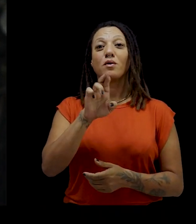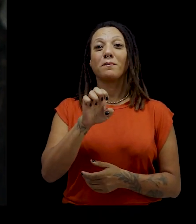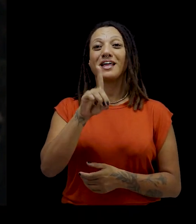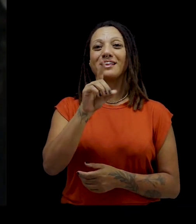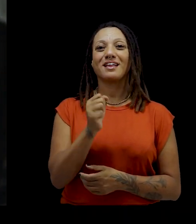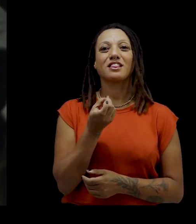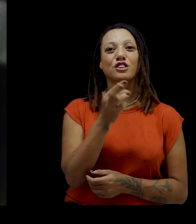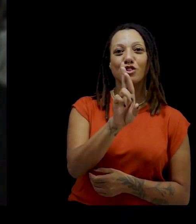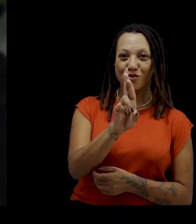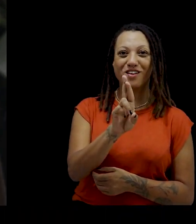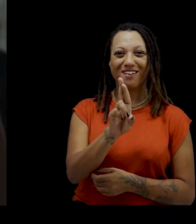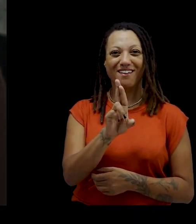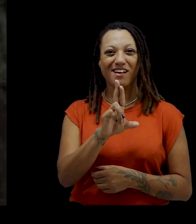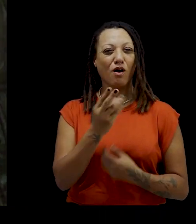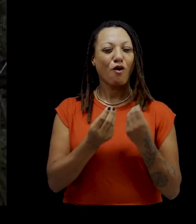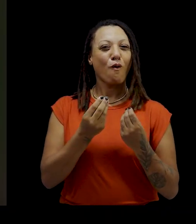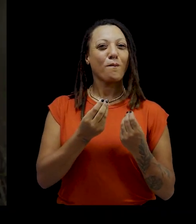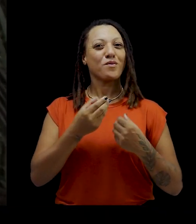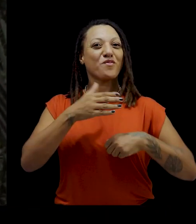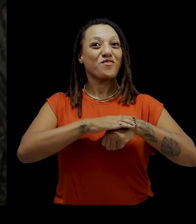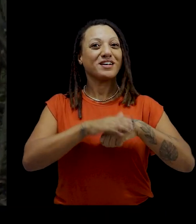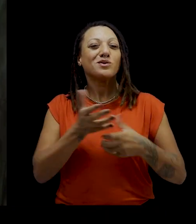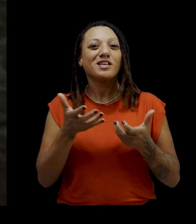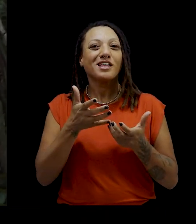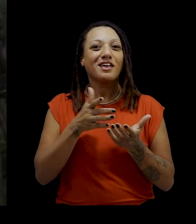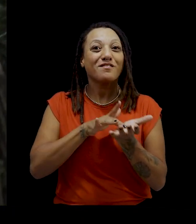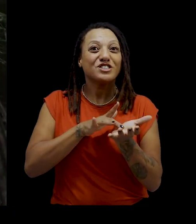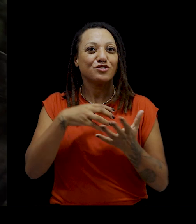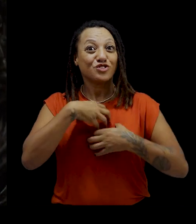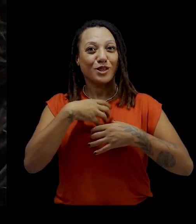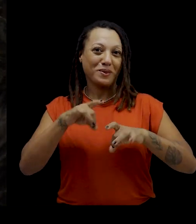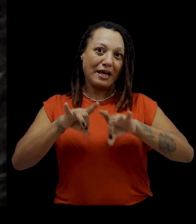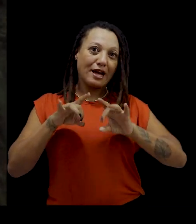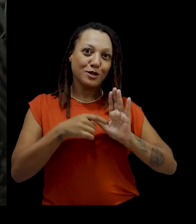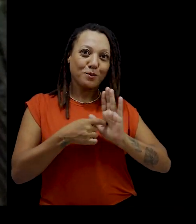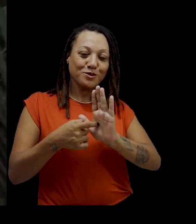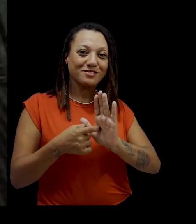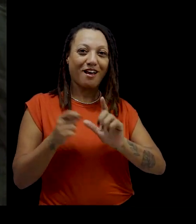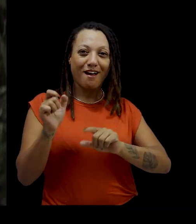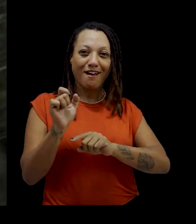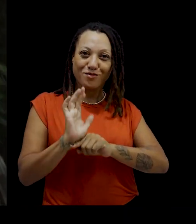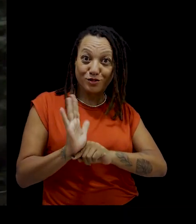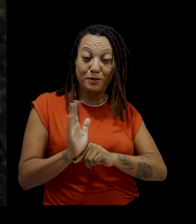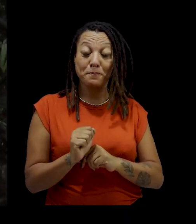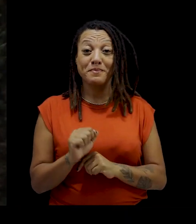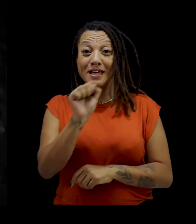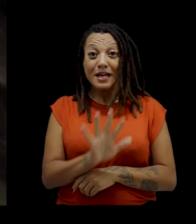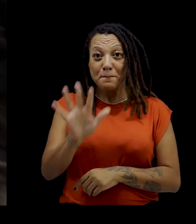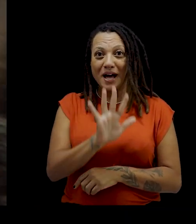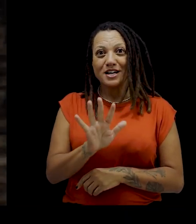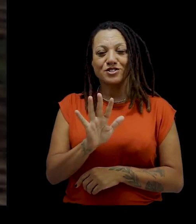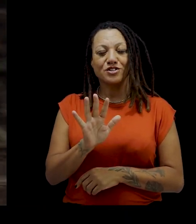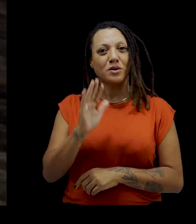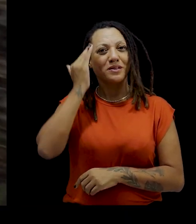feito ali atrás, para tentar transmitir, simular, assim, tecnicamente, né? Mas eu acho que essa imagem, que era a